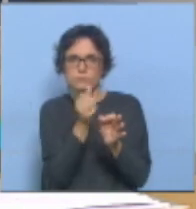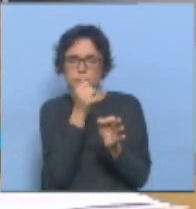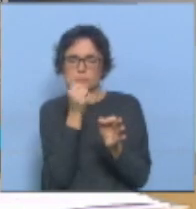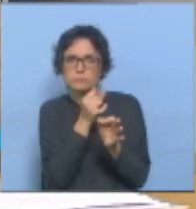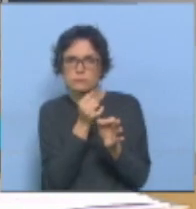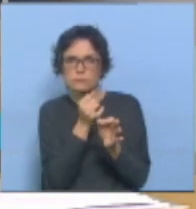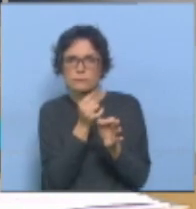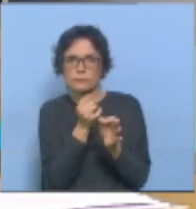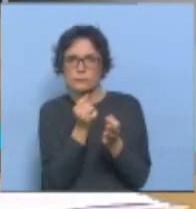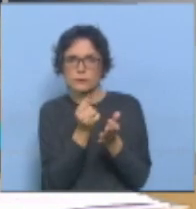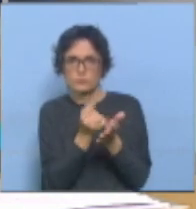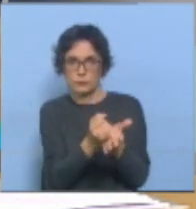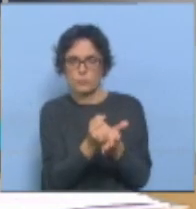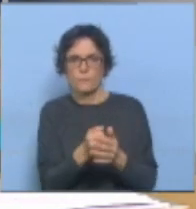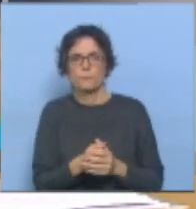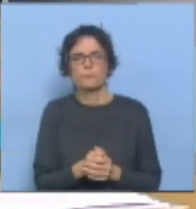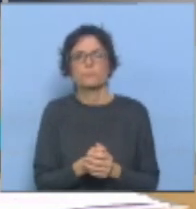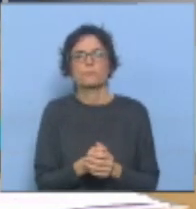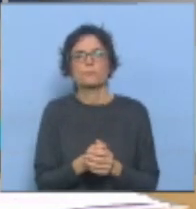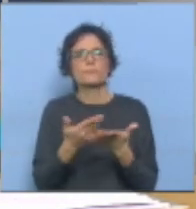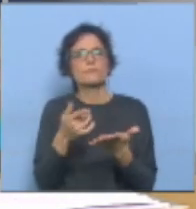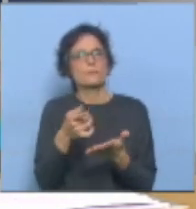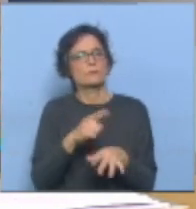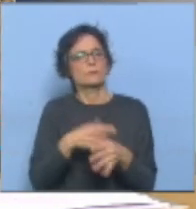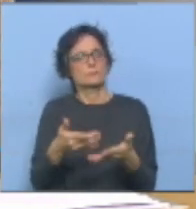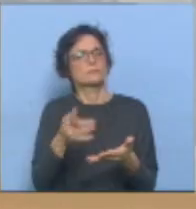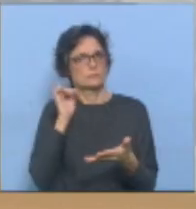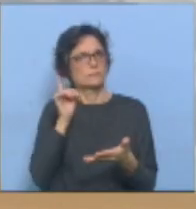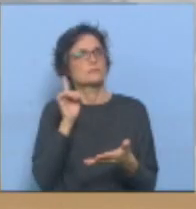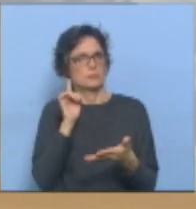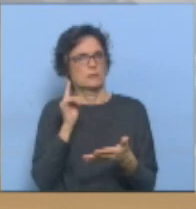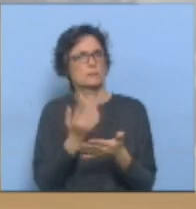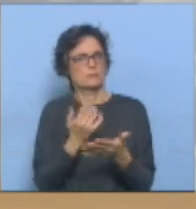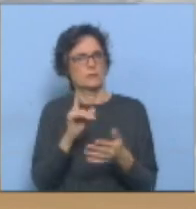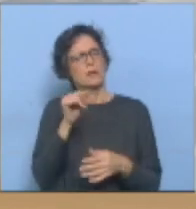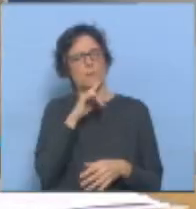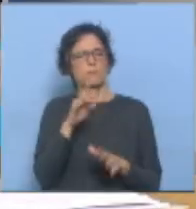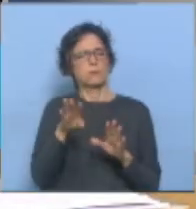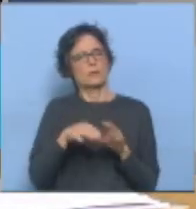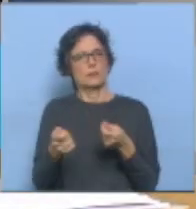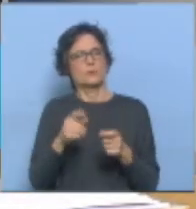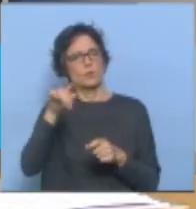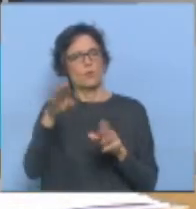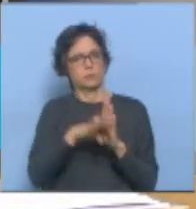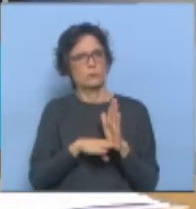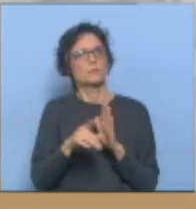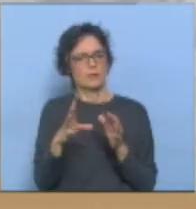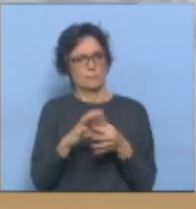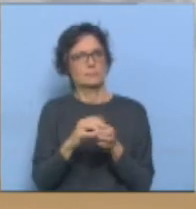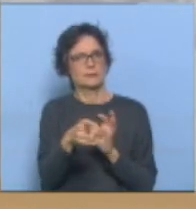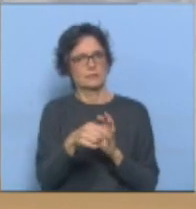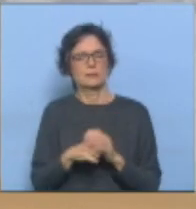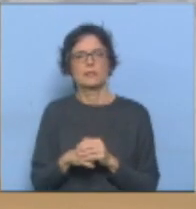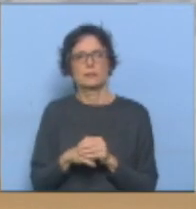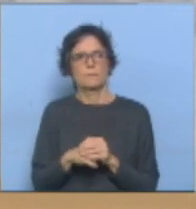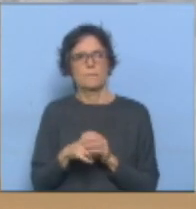é? E, portanto, trata-se de um momento verdadeiramente importante. Acho que deve fazer outro programa depois sobre a jornada. Sim, vamos a isso, ainda no mês de março.